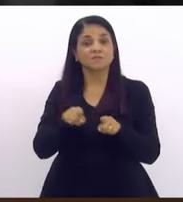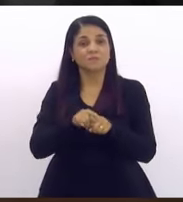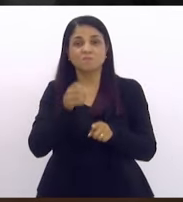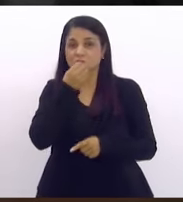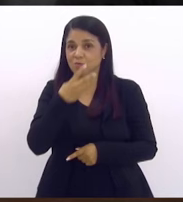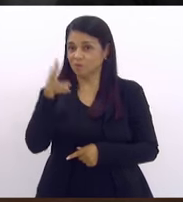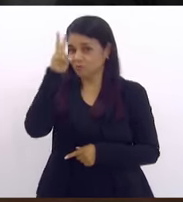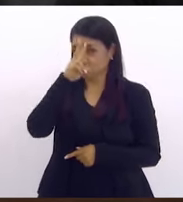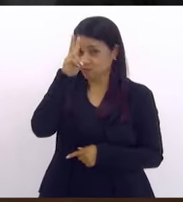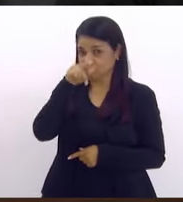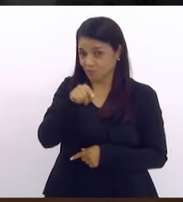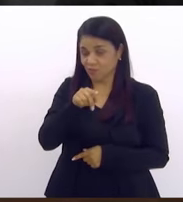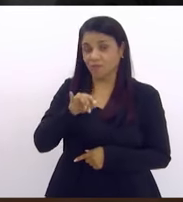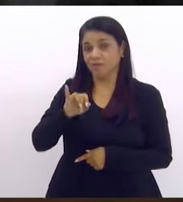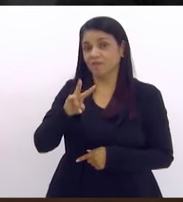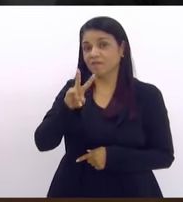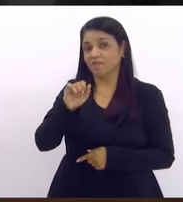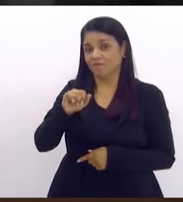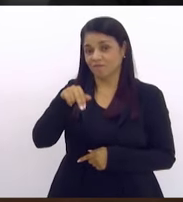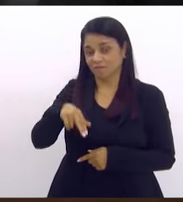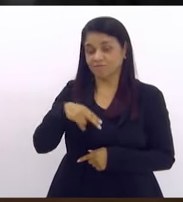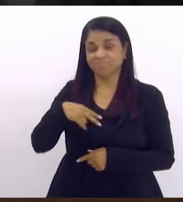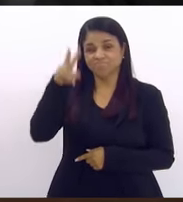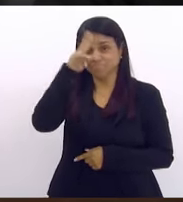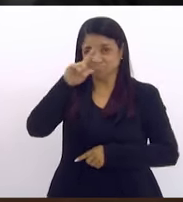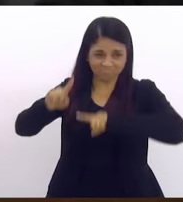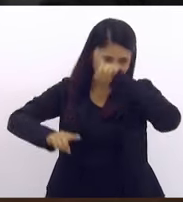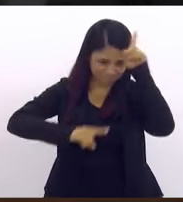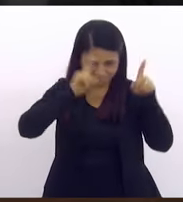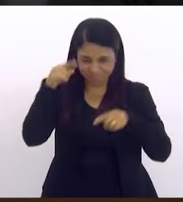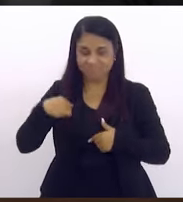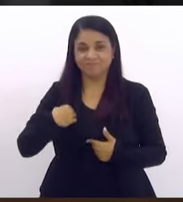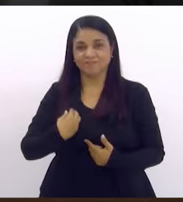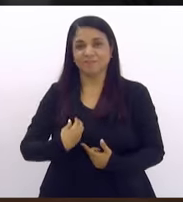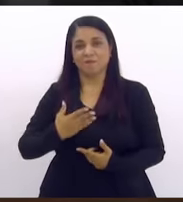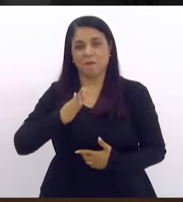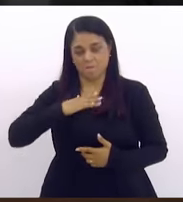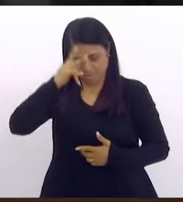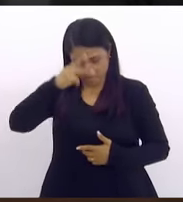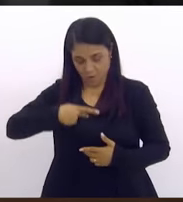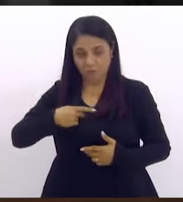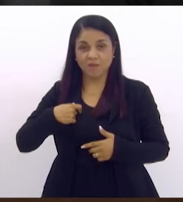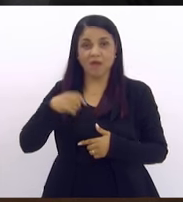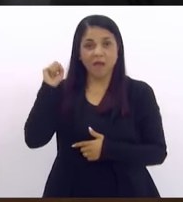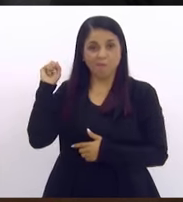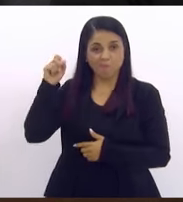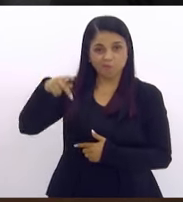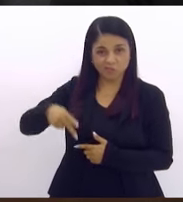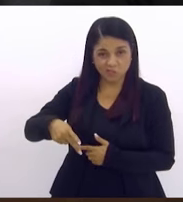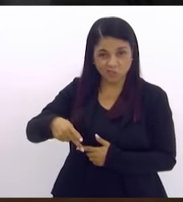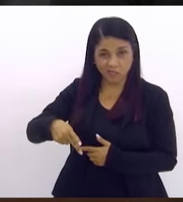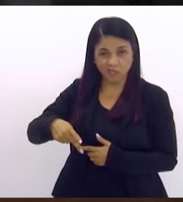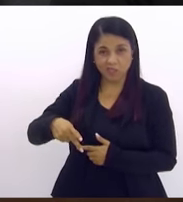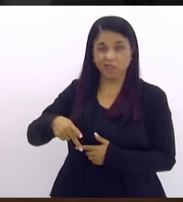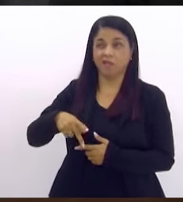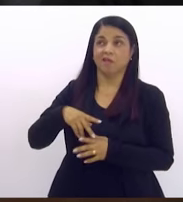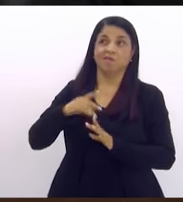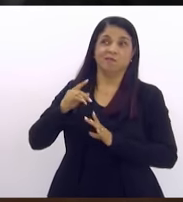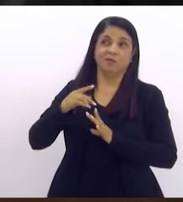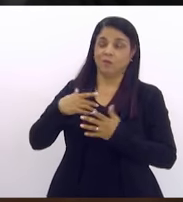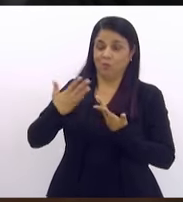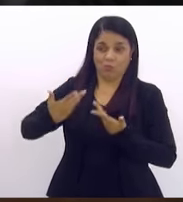Ivan prefere Reinventar a própria história para ele aposentadoria longe esteve e longe